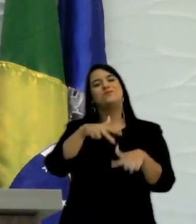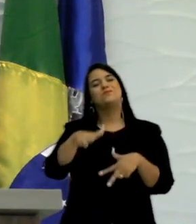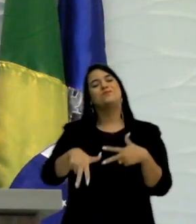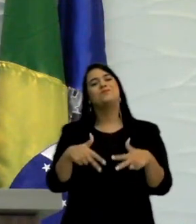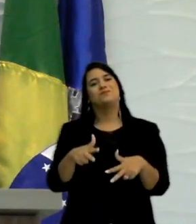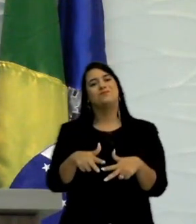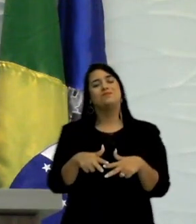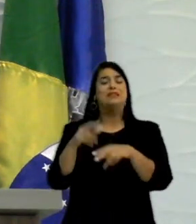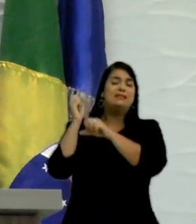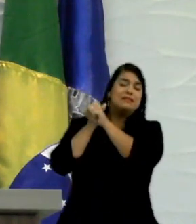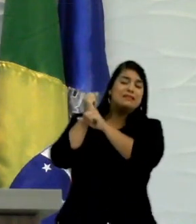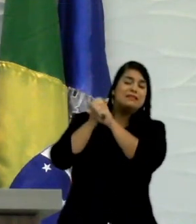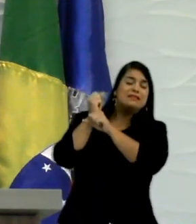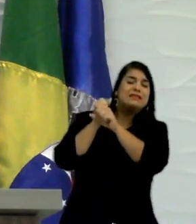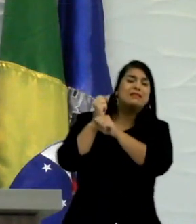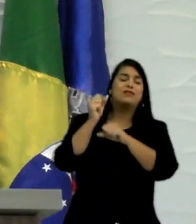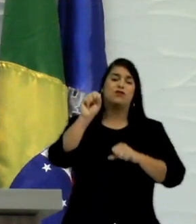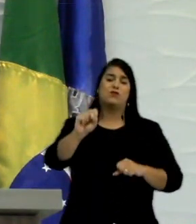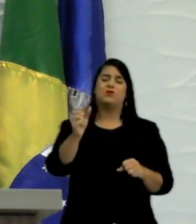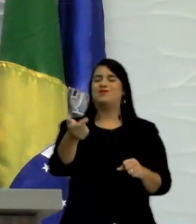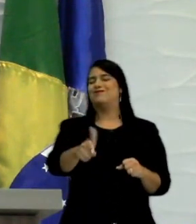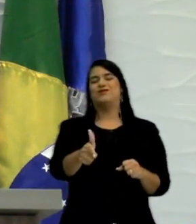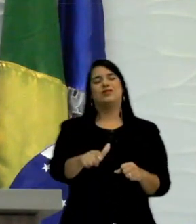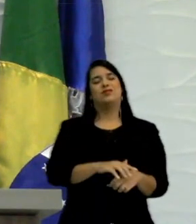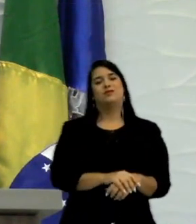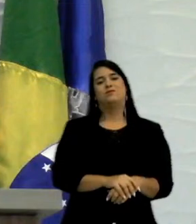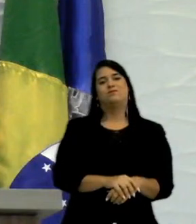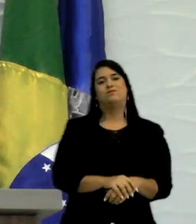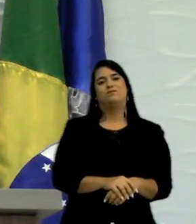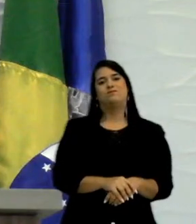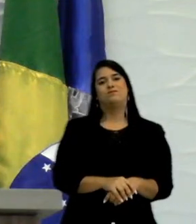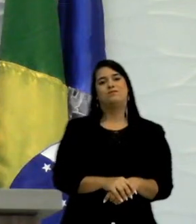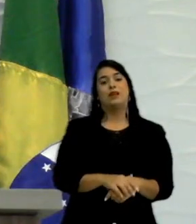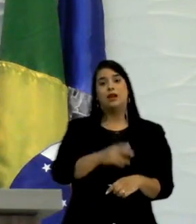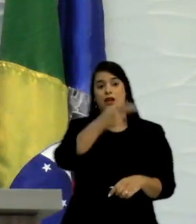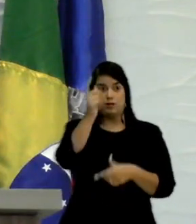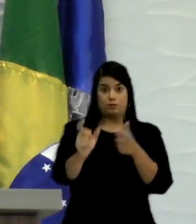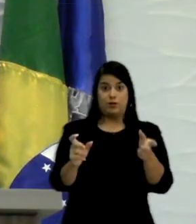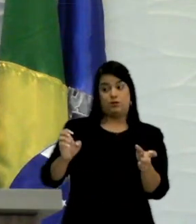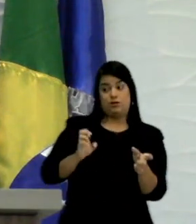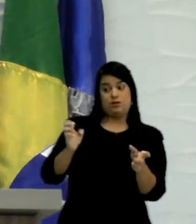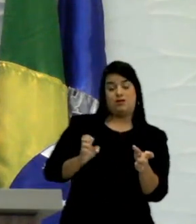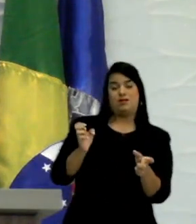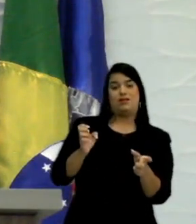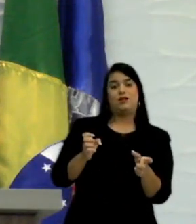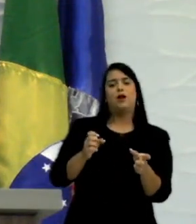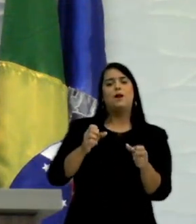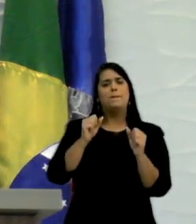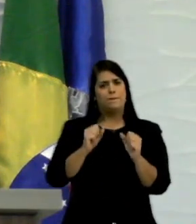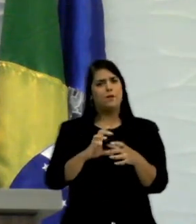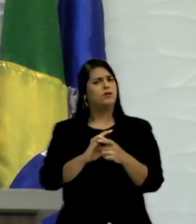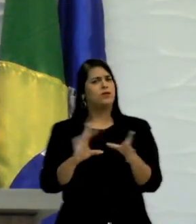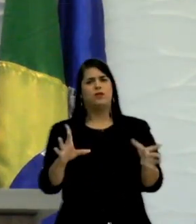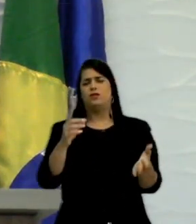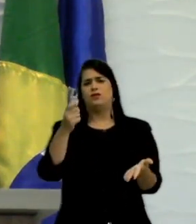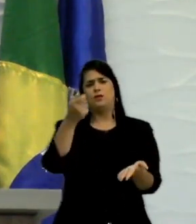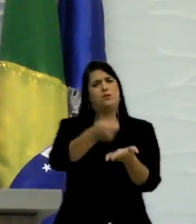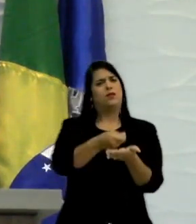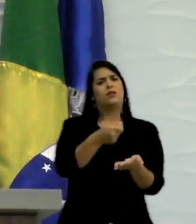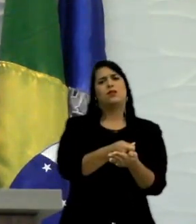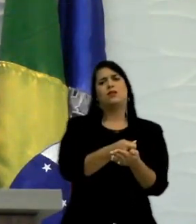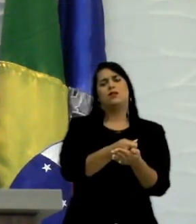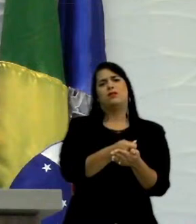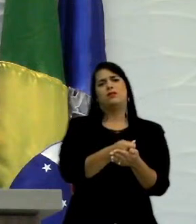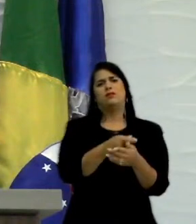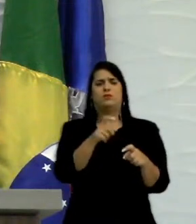temos. Eu brigo por isso. Porque isso aí, o rico, ele não precisa disso, porque rico tem dinheiro para pagar uma consulta. E